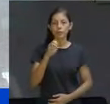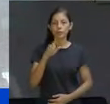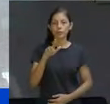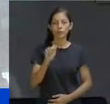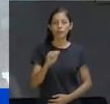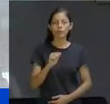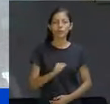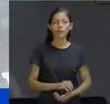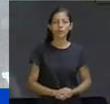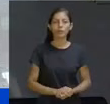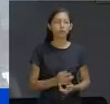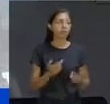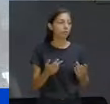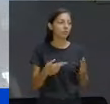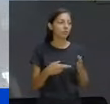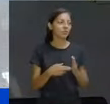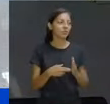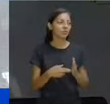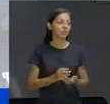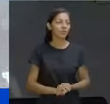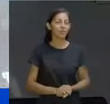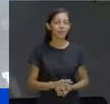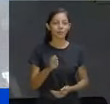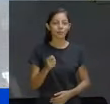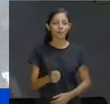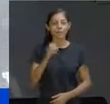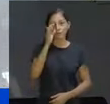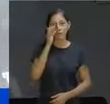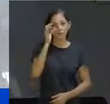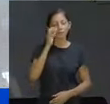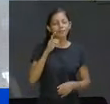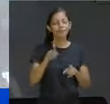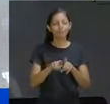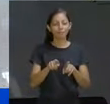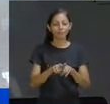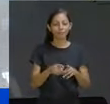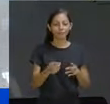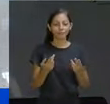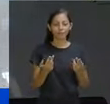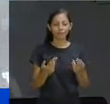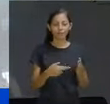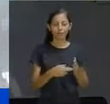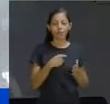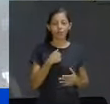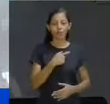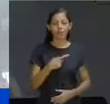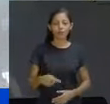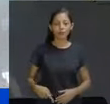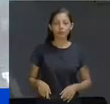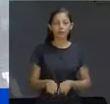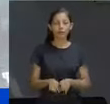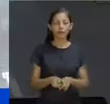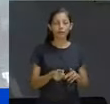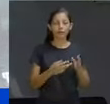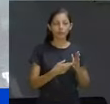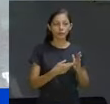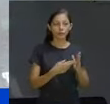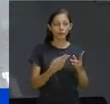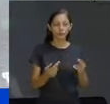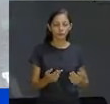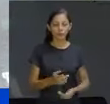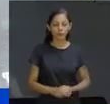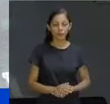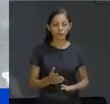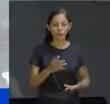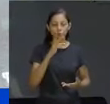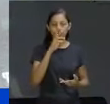acompanho, presidente. Juiz Carmo Antônio? Eu também acompanho o ilustre relator. Eu também acompanho, anuncio o resultado. O TRE da Amapá,